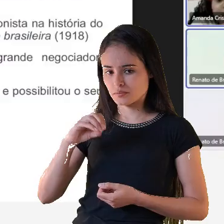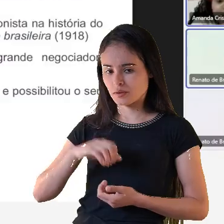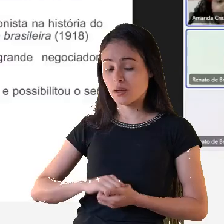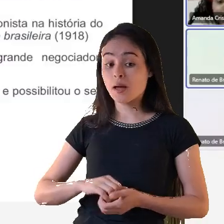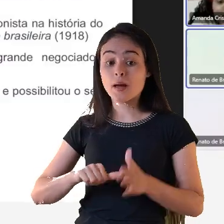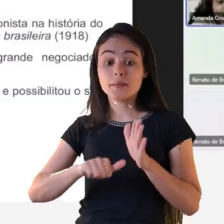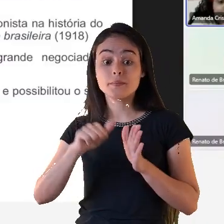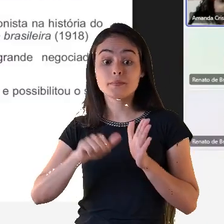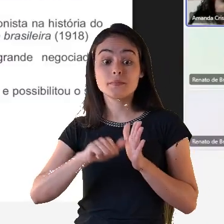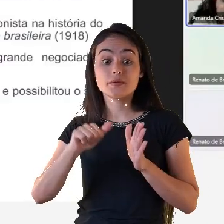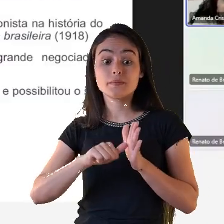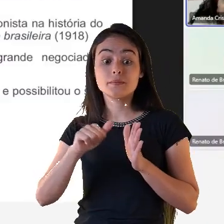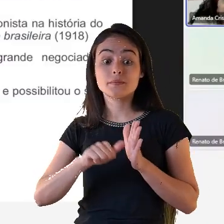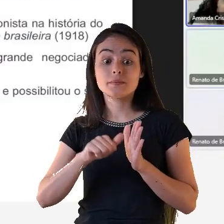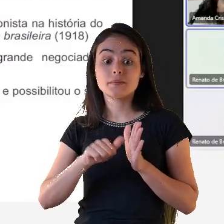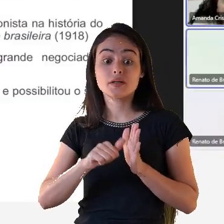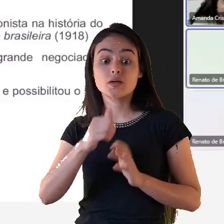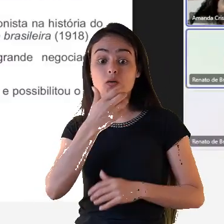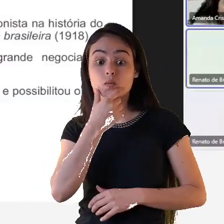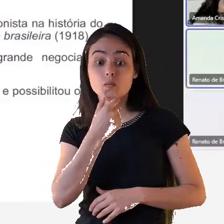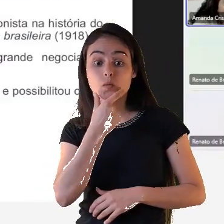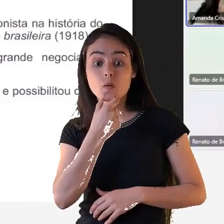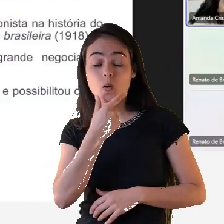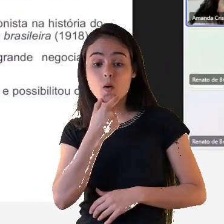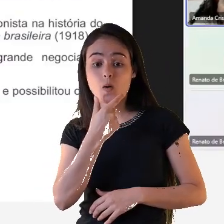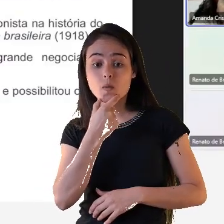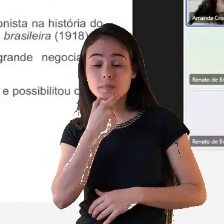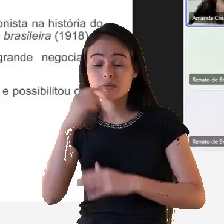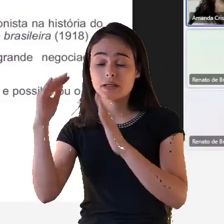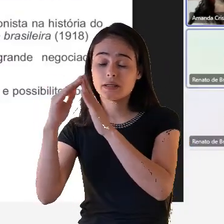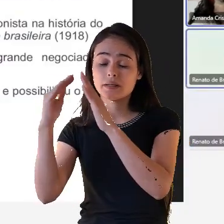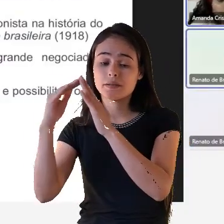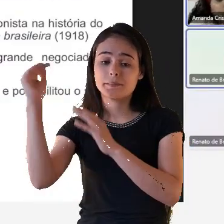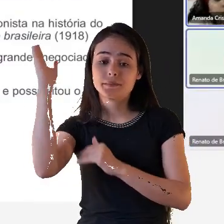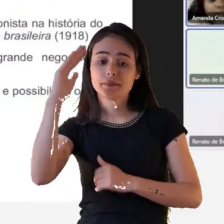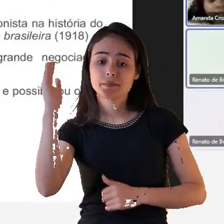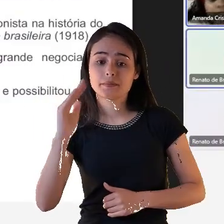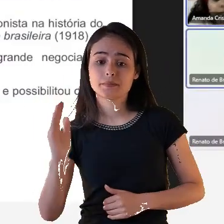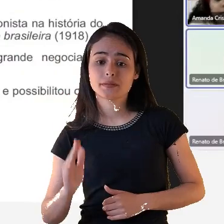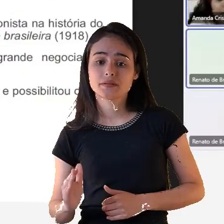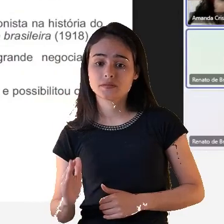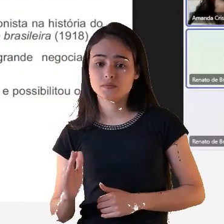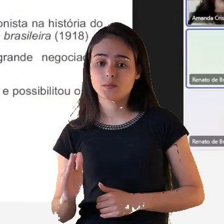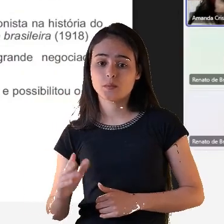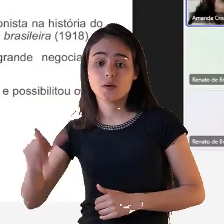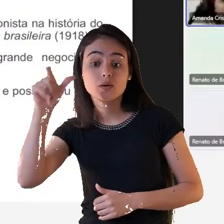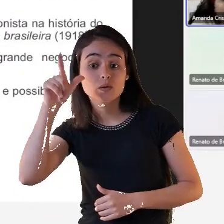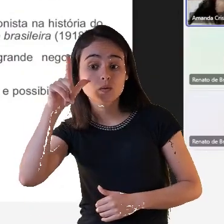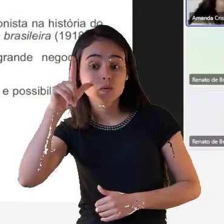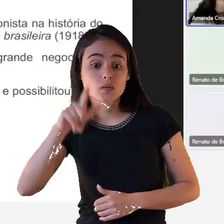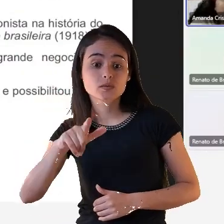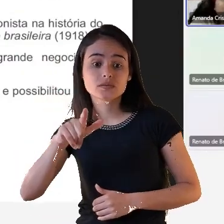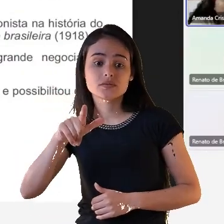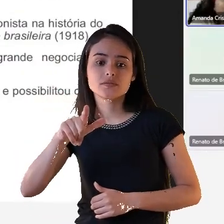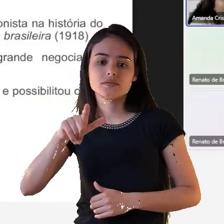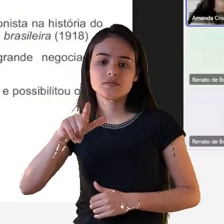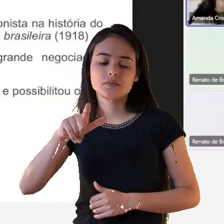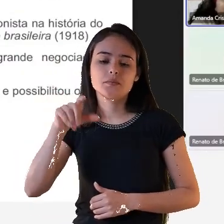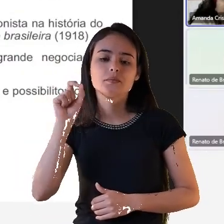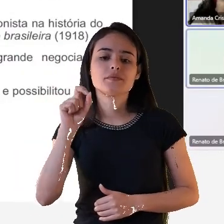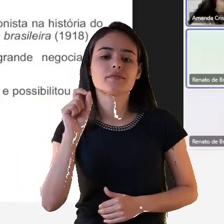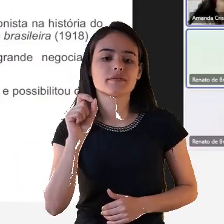contribuição negra, tanto no campo da arte quanto no campo da intelectualidade, né? O